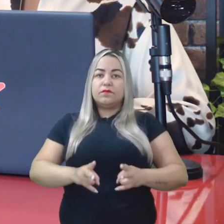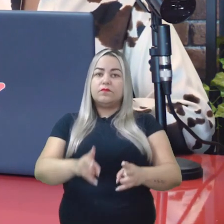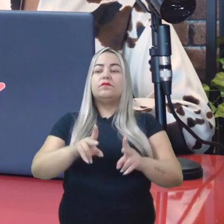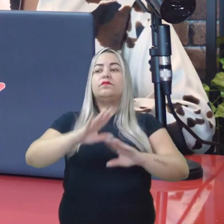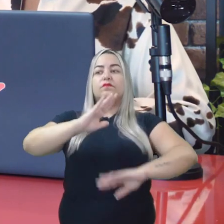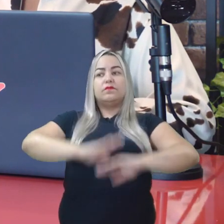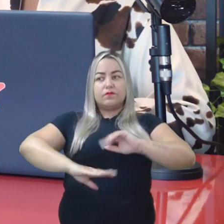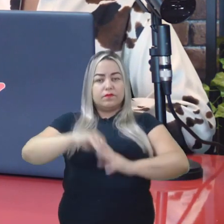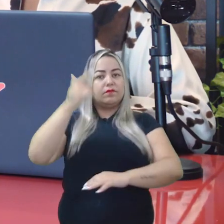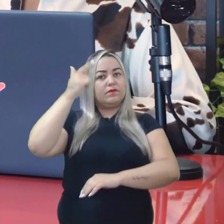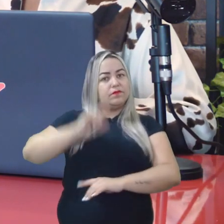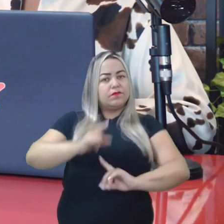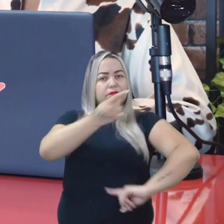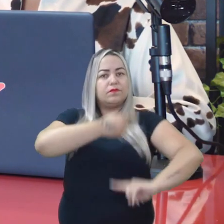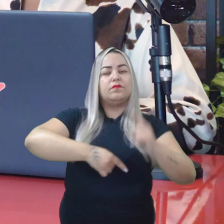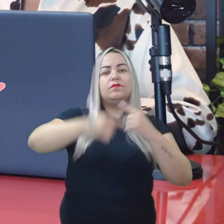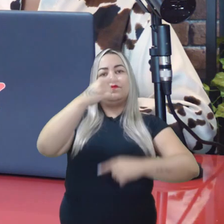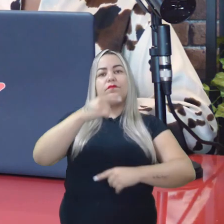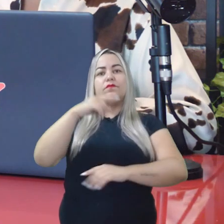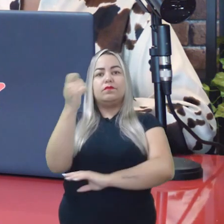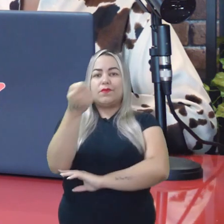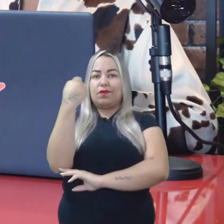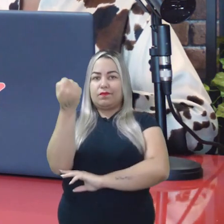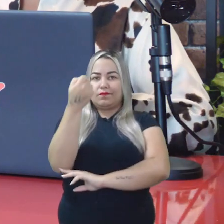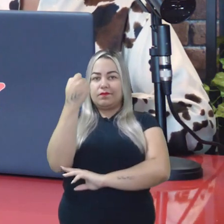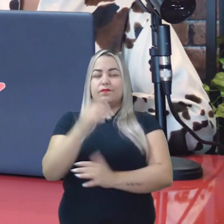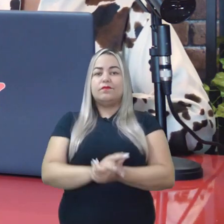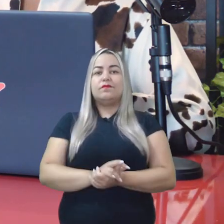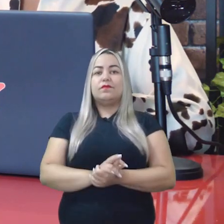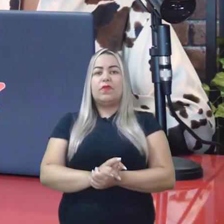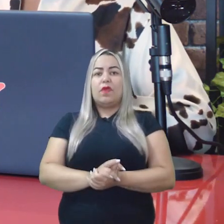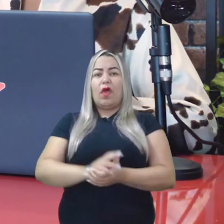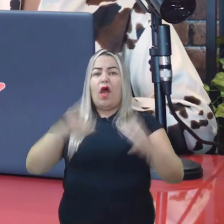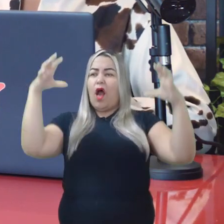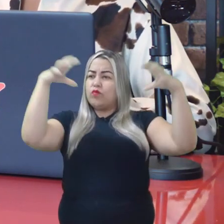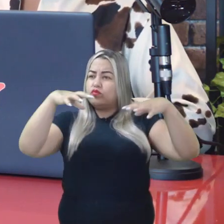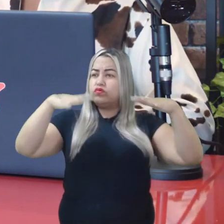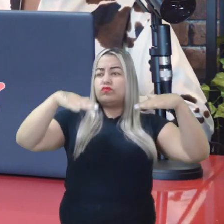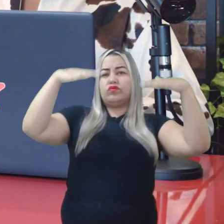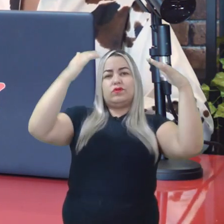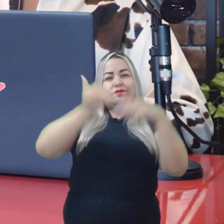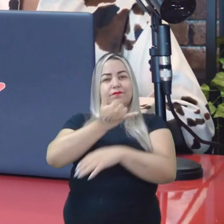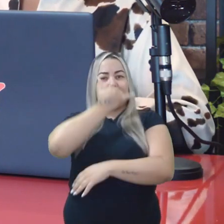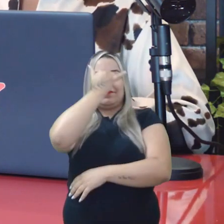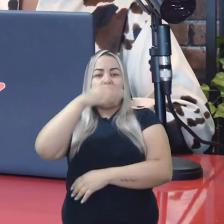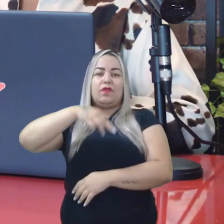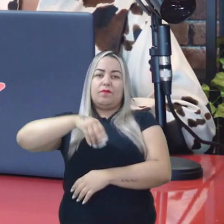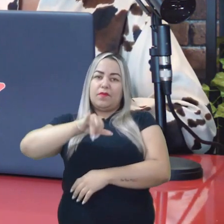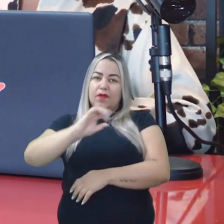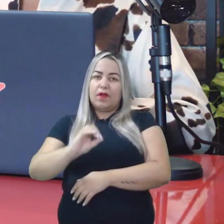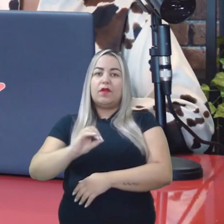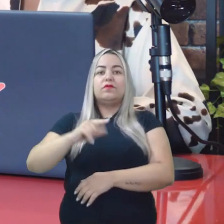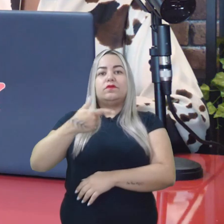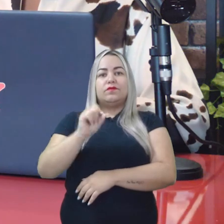federal segue fazendo ações para garantir a reconstrução do Rio Grande do Sul, atingido por uma enchente